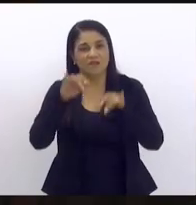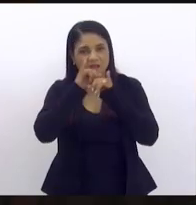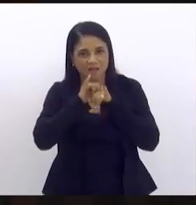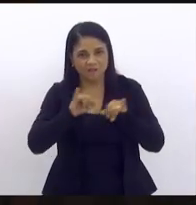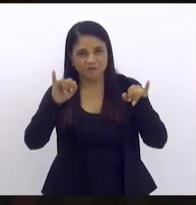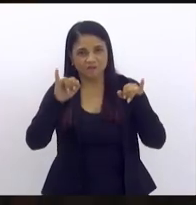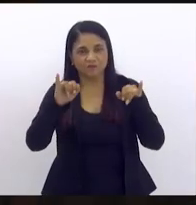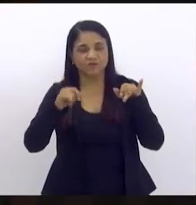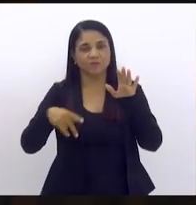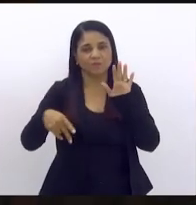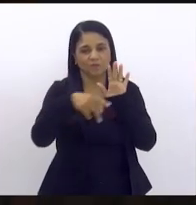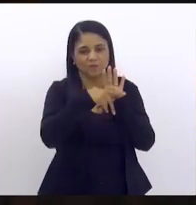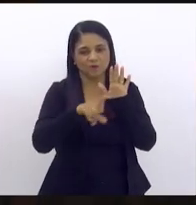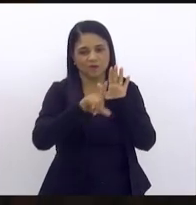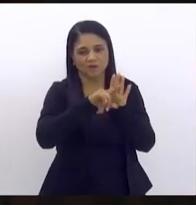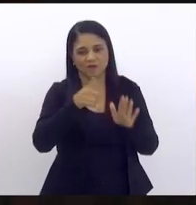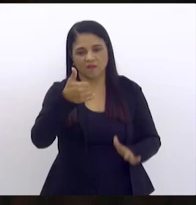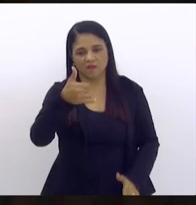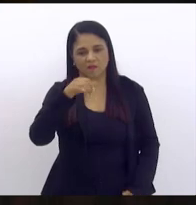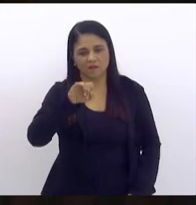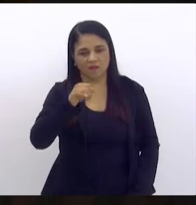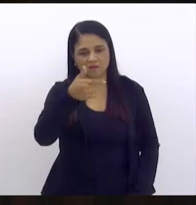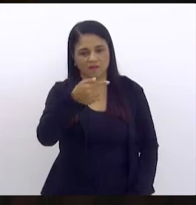Anuncio nosso projeto de lei